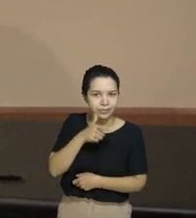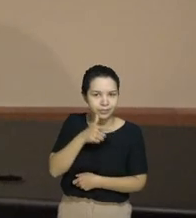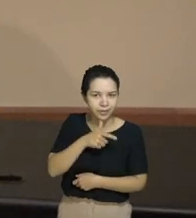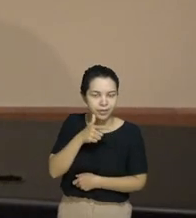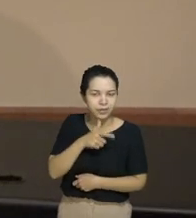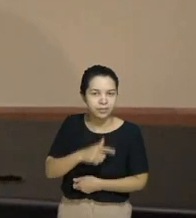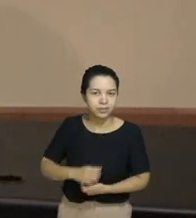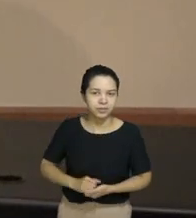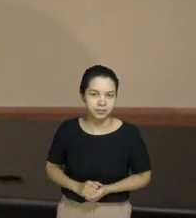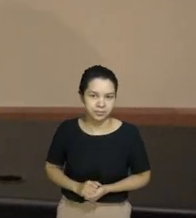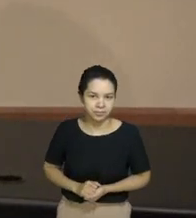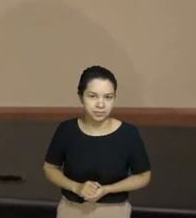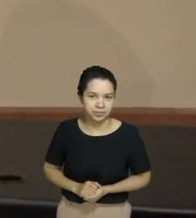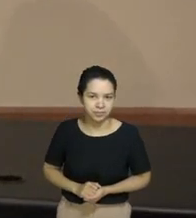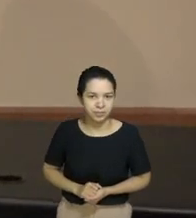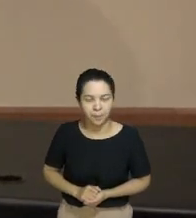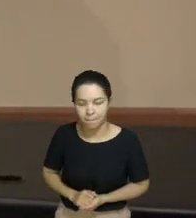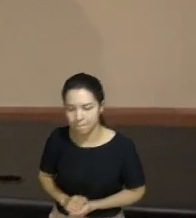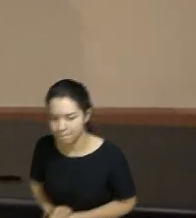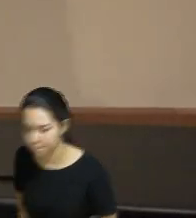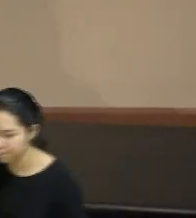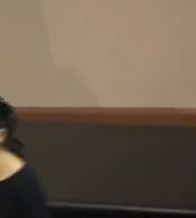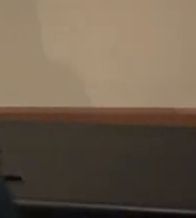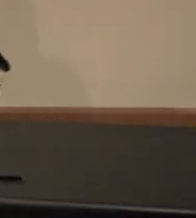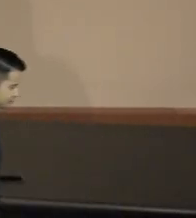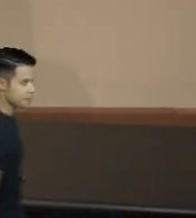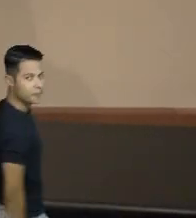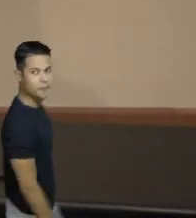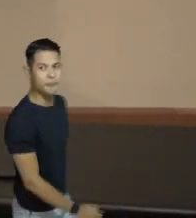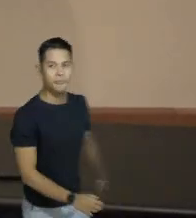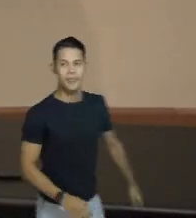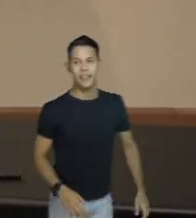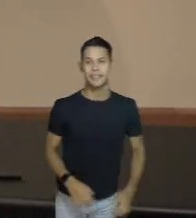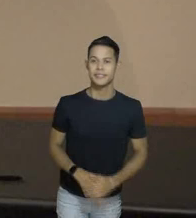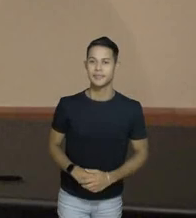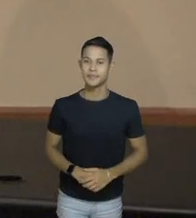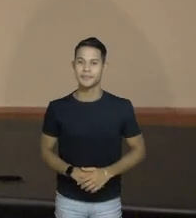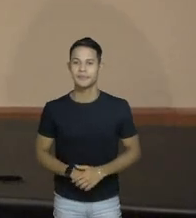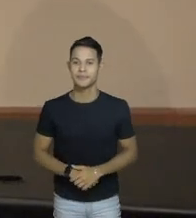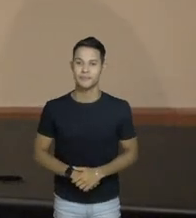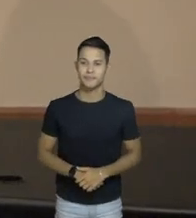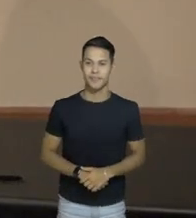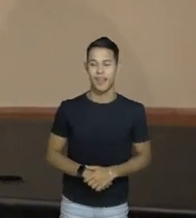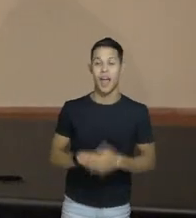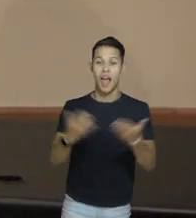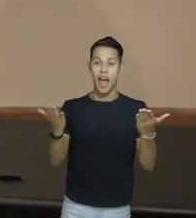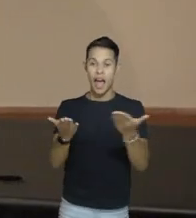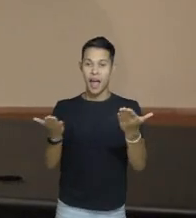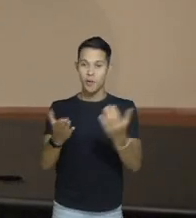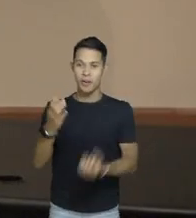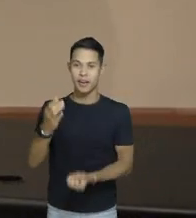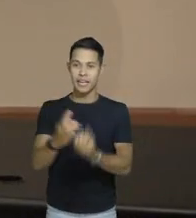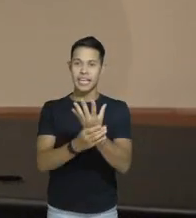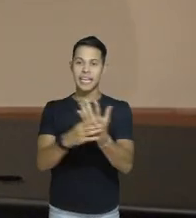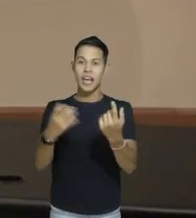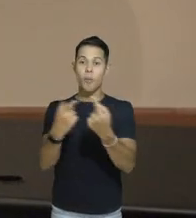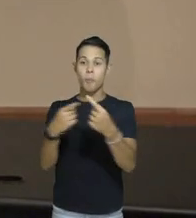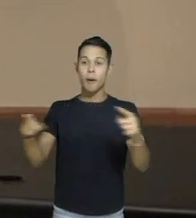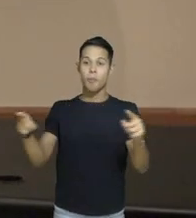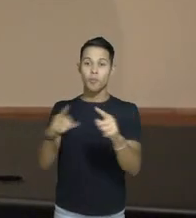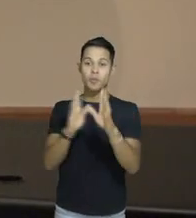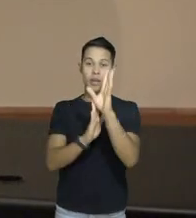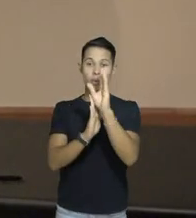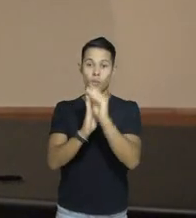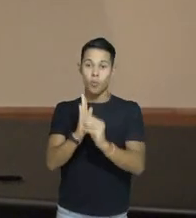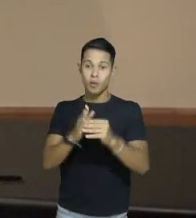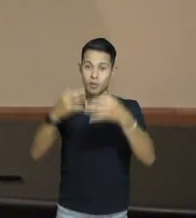Ou então, vamos agora fazer uma paródia com conteúdo X. Você vê que ele está lá mais